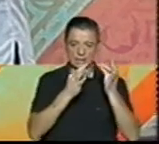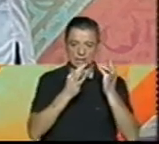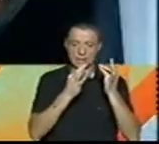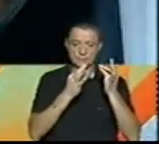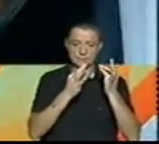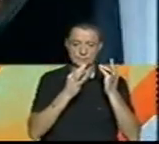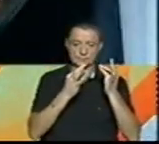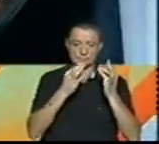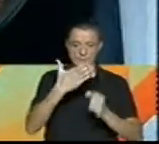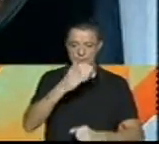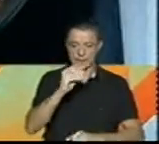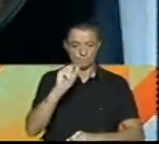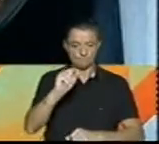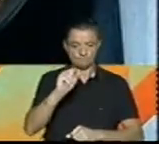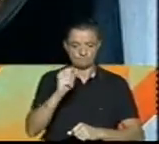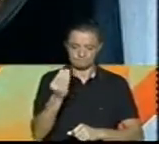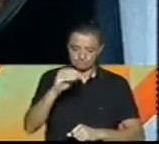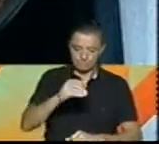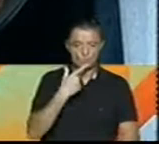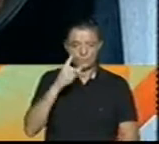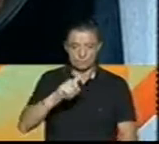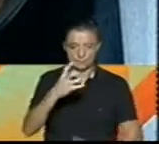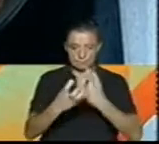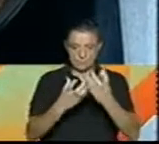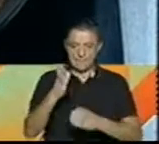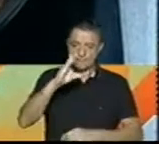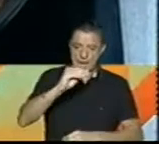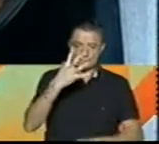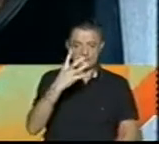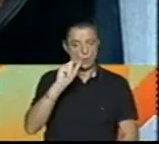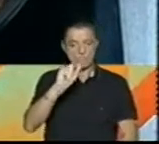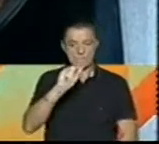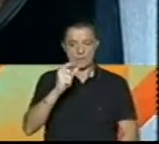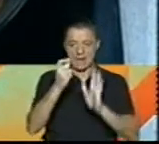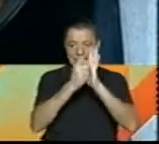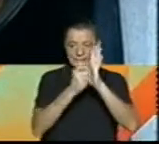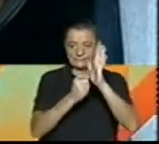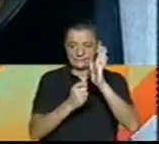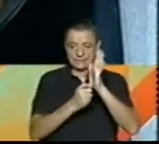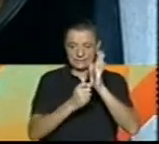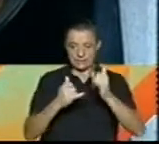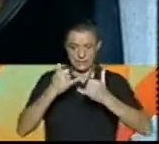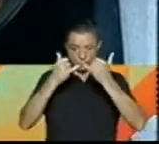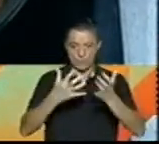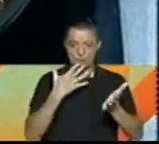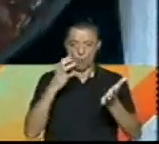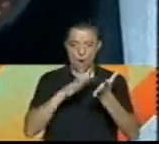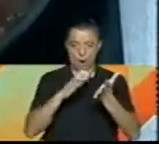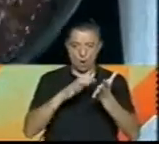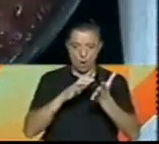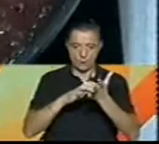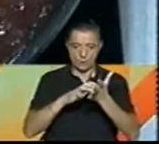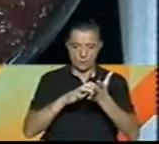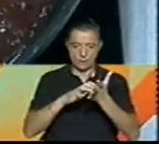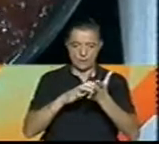coloco 10 minutos, coloco a sardinha e depois coze mais 5 mais minutos. 5. Que é o que está dito na receita. Após o arroz...